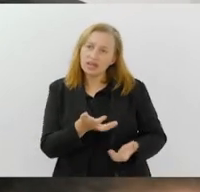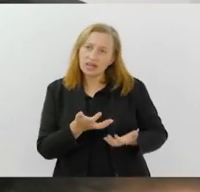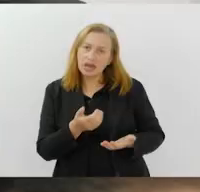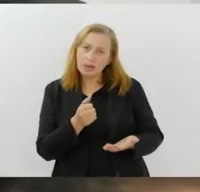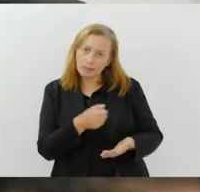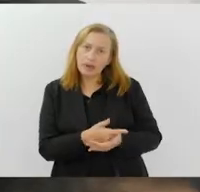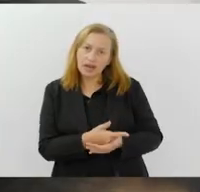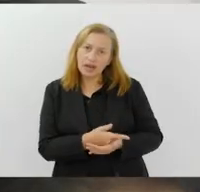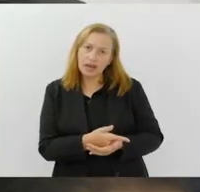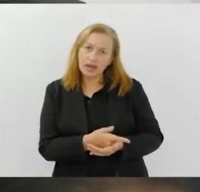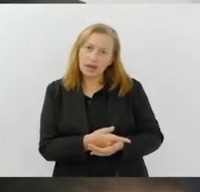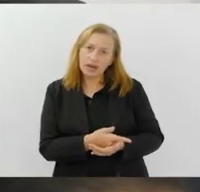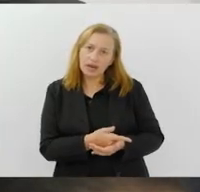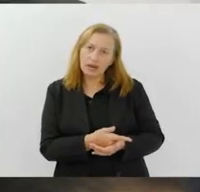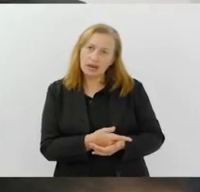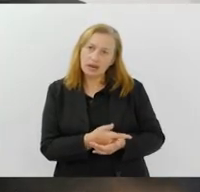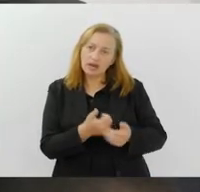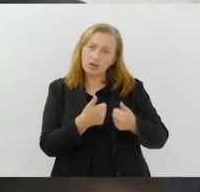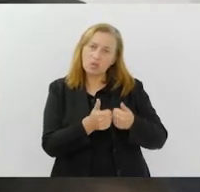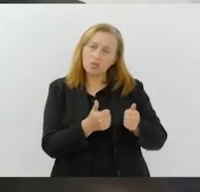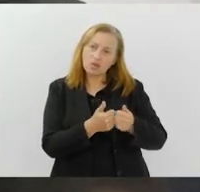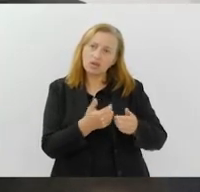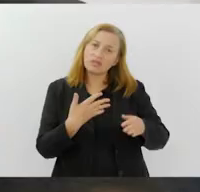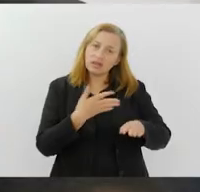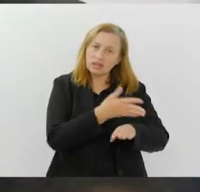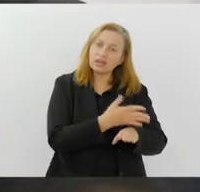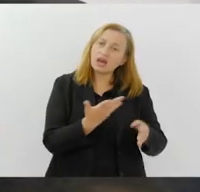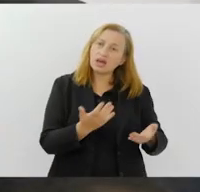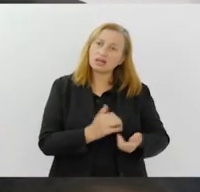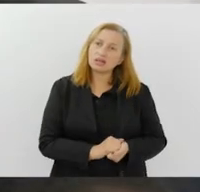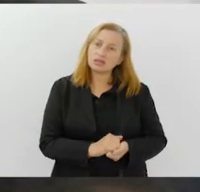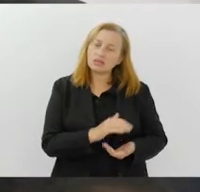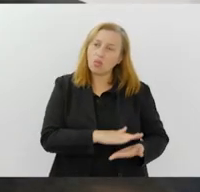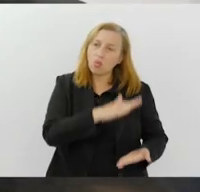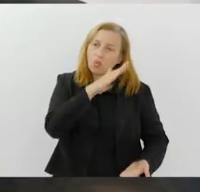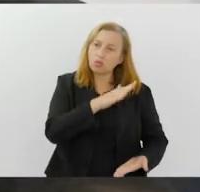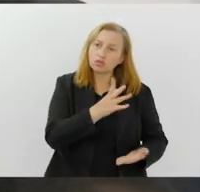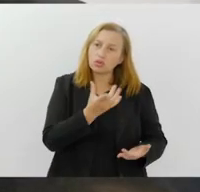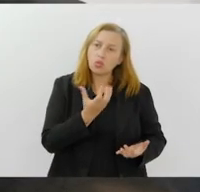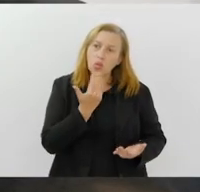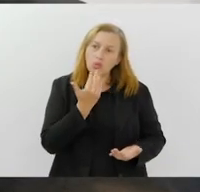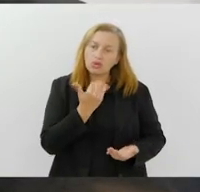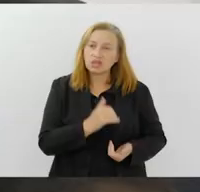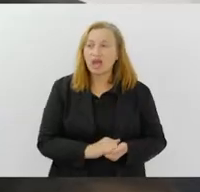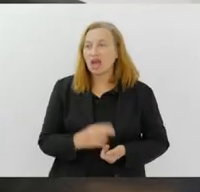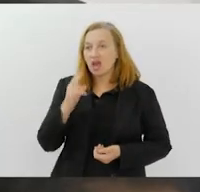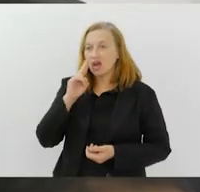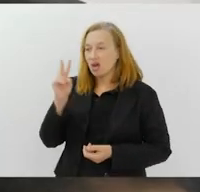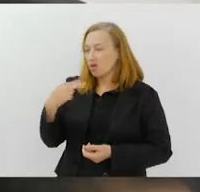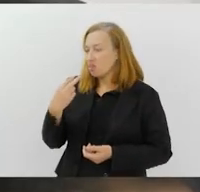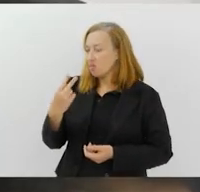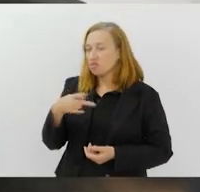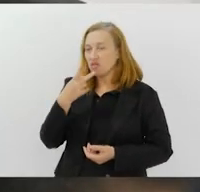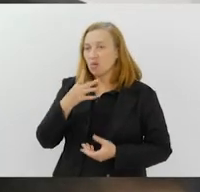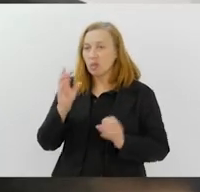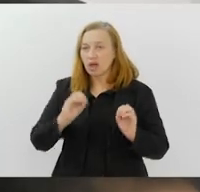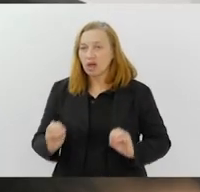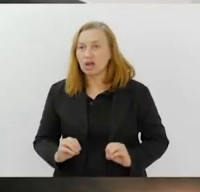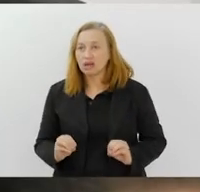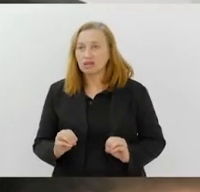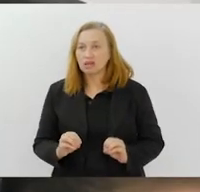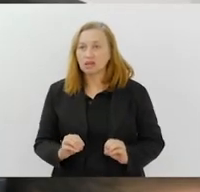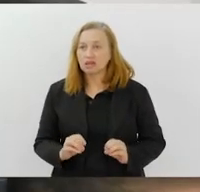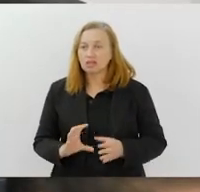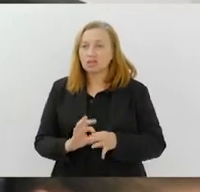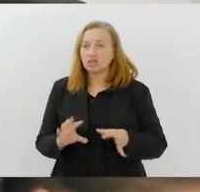passagem ele vai entrar porque é p do volume aí o cara olhou pra minha cara não falou nada atravessou e